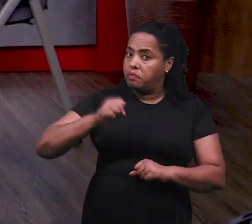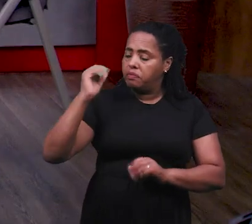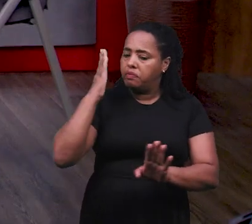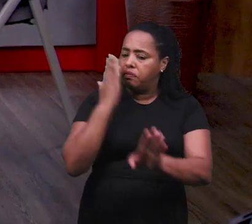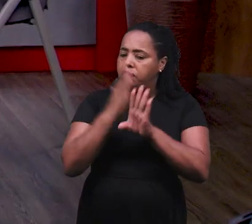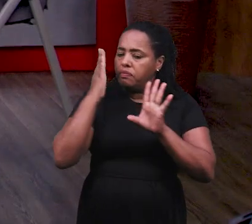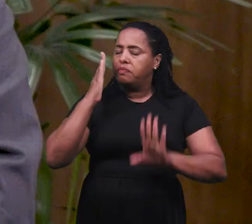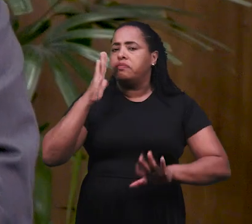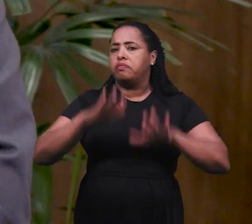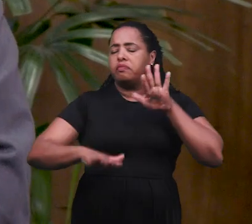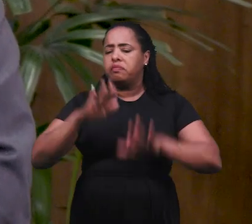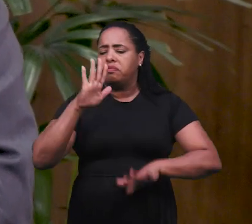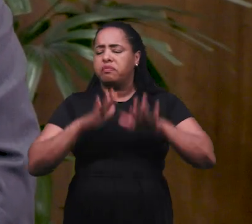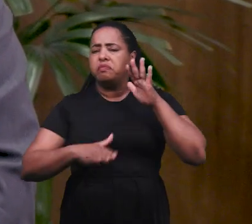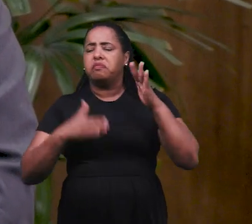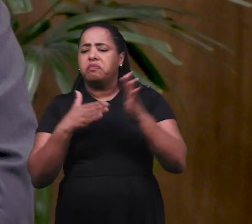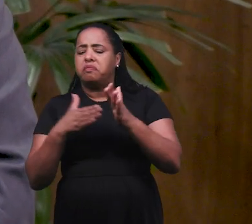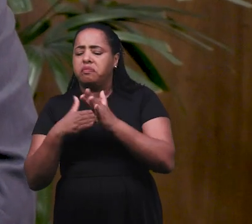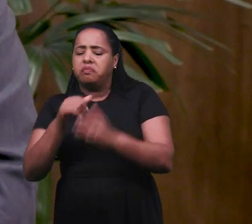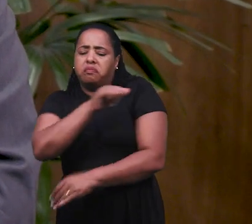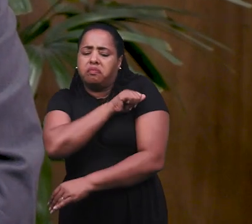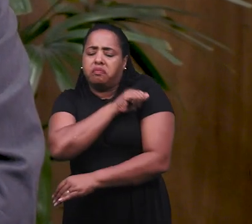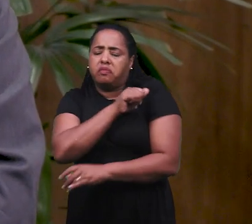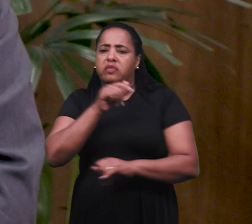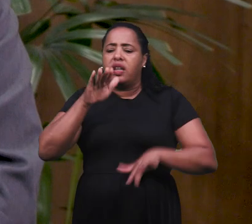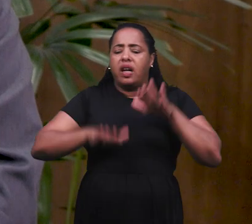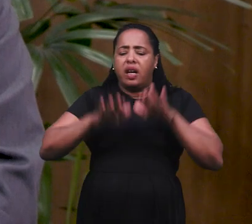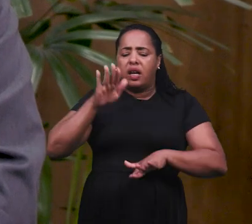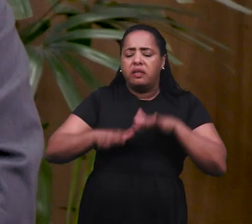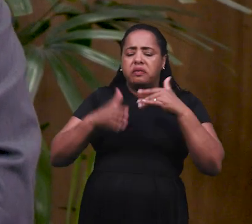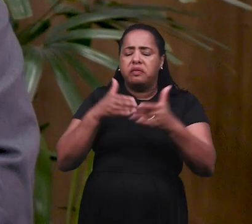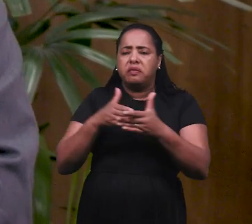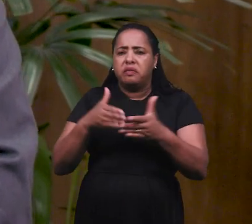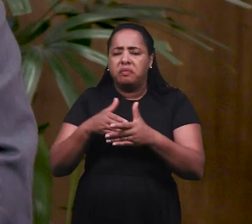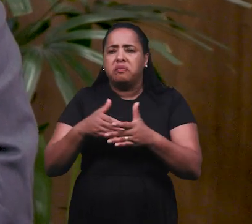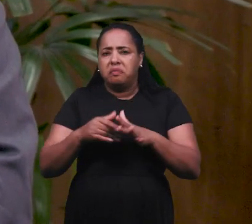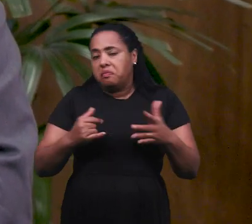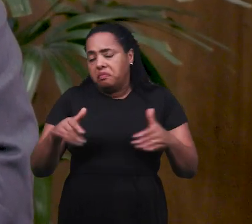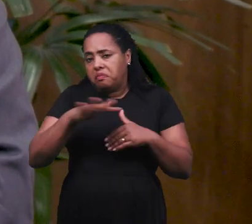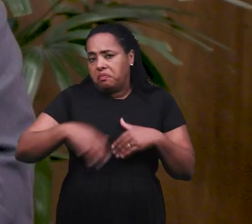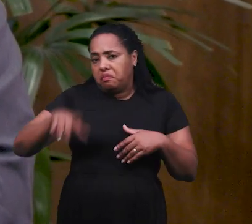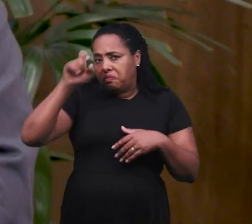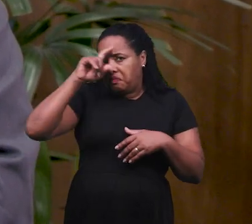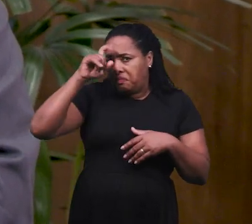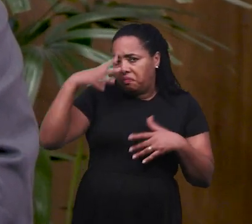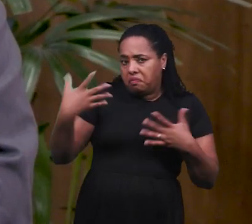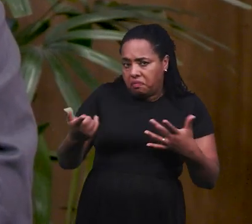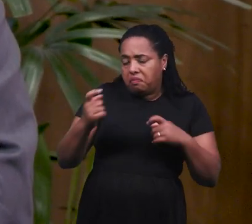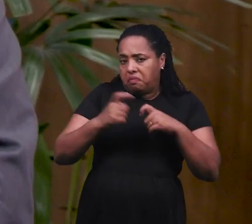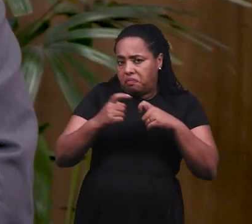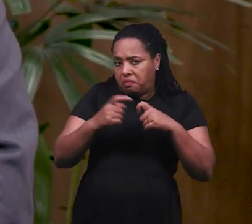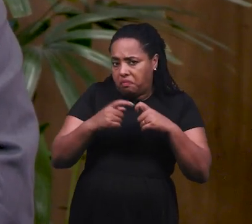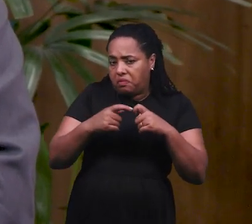Identificar, talvez, as limitações também dos estudantes, às vezes limitações até clínicas, né? Questão das